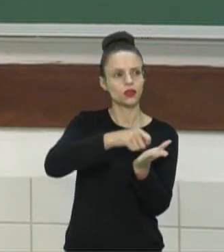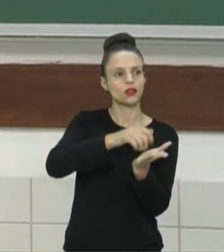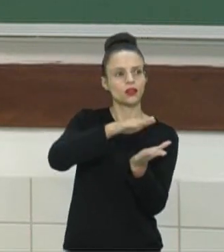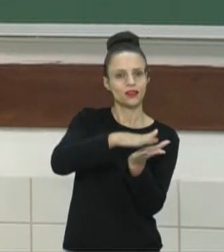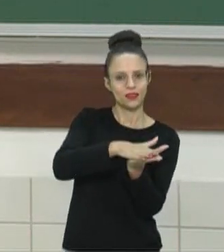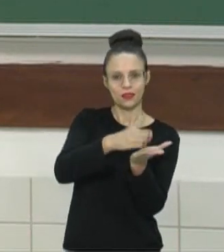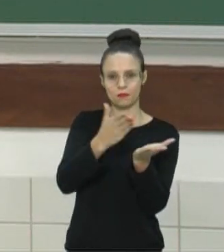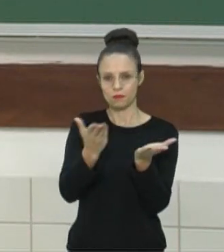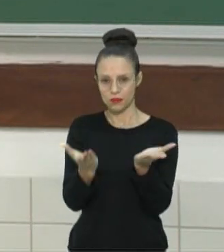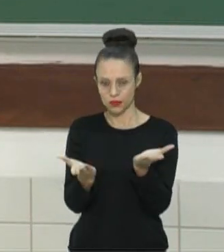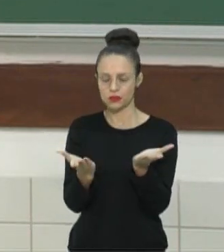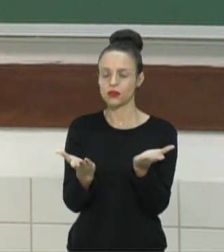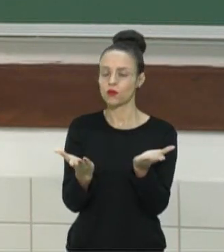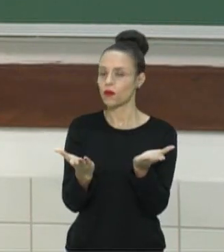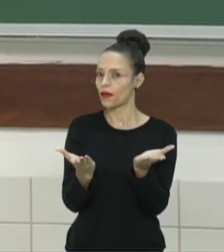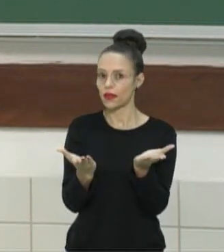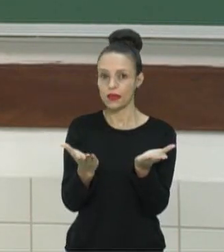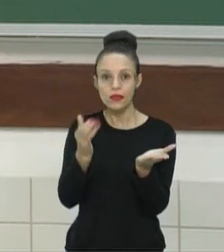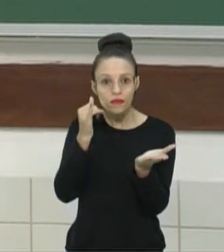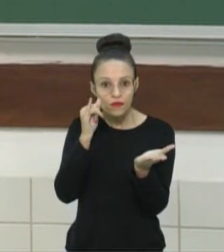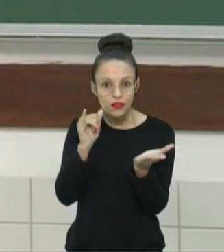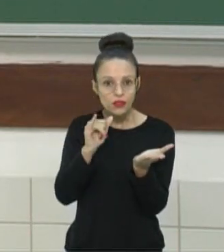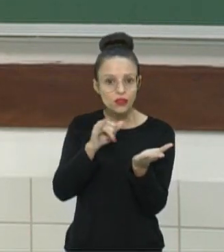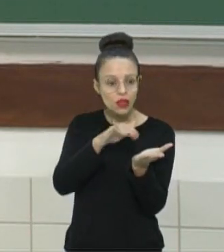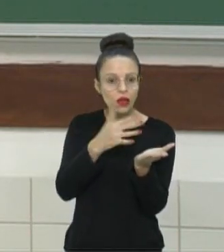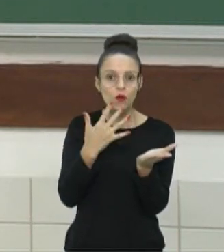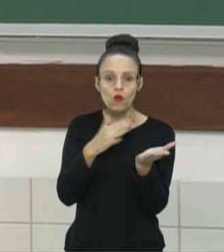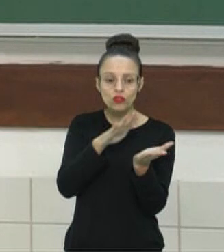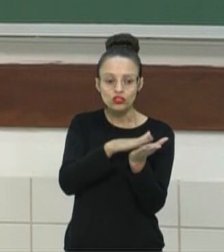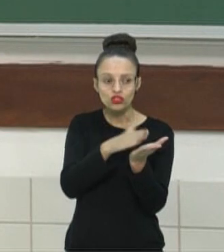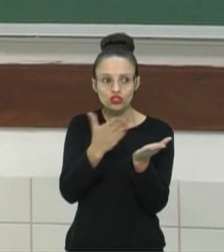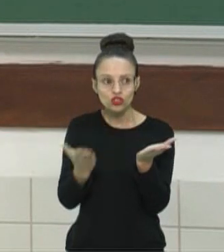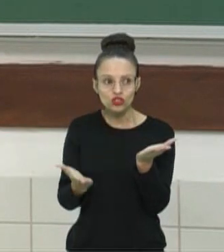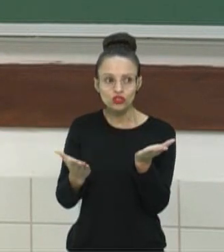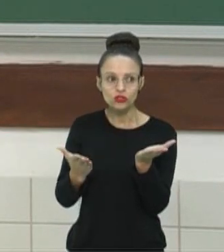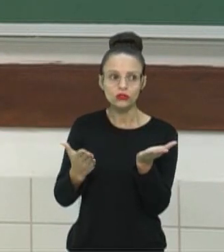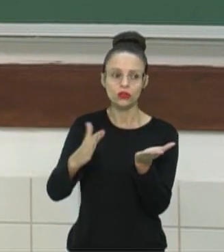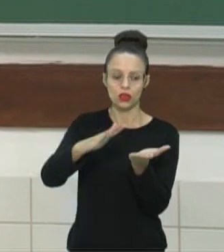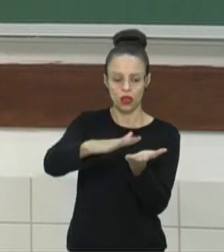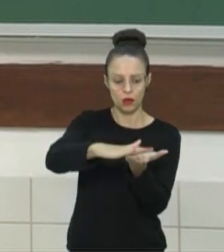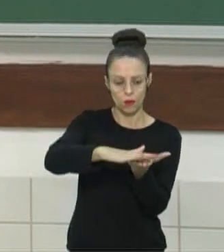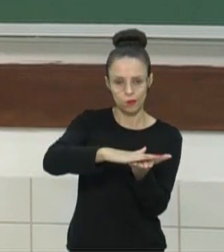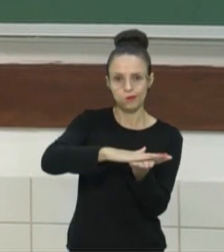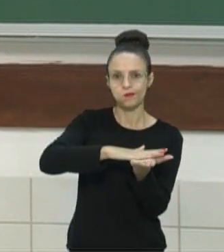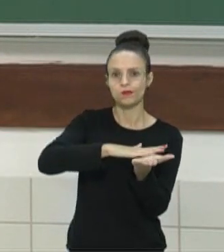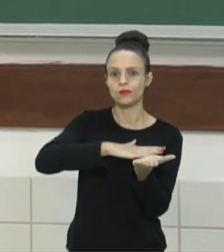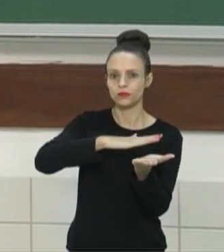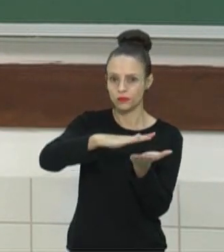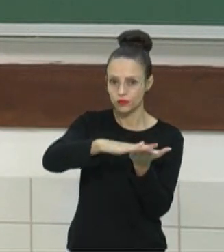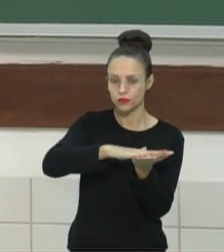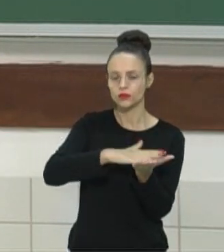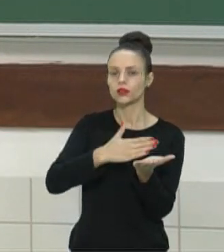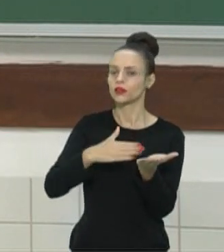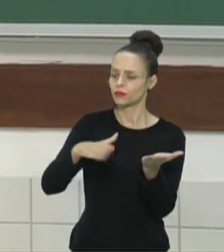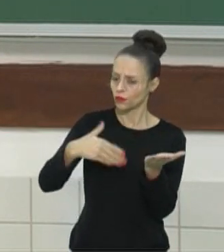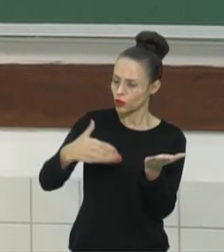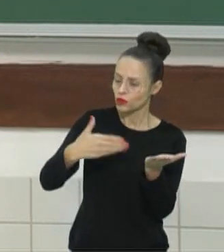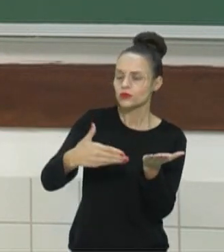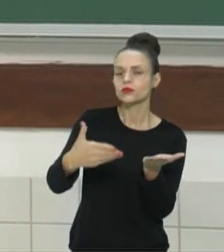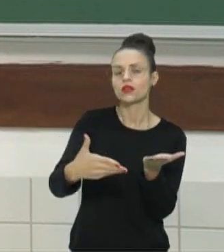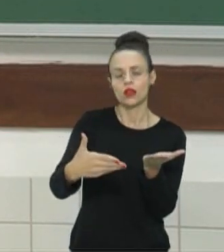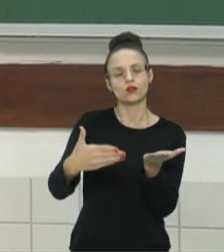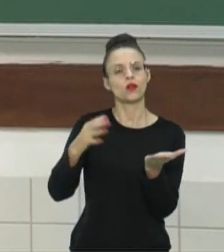impressão. Daí, para não sair aquela outra cor, você passa uma emulsão e assim